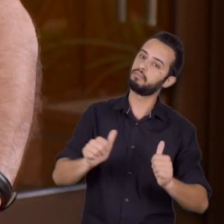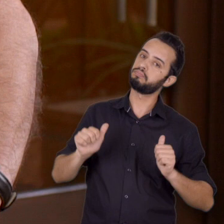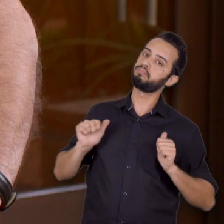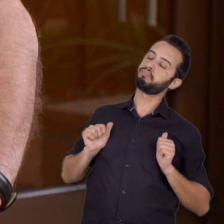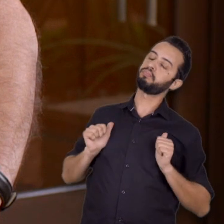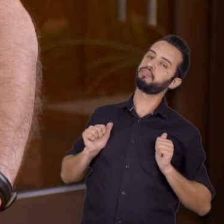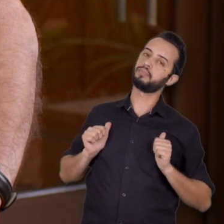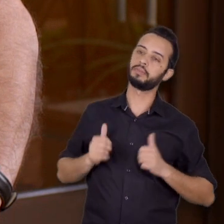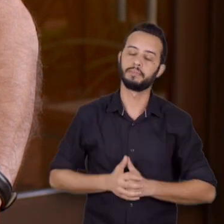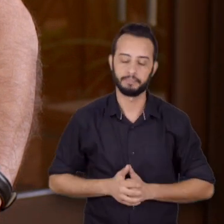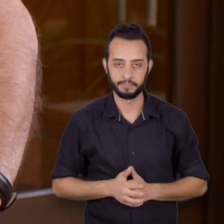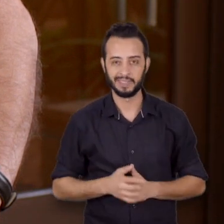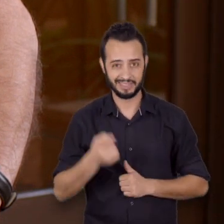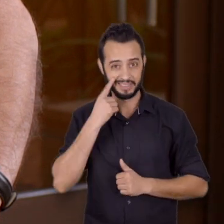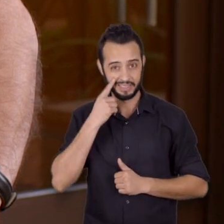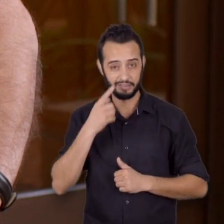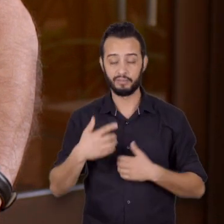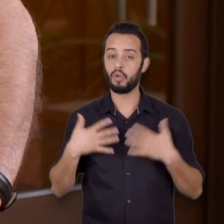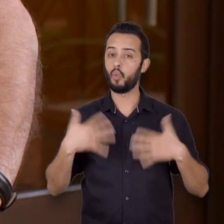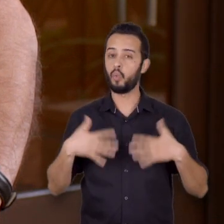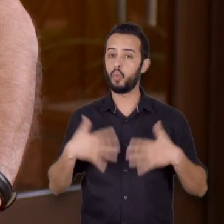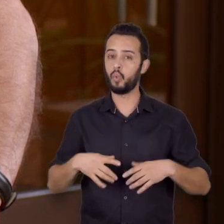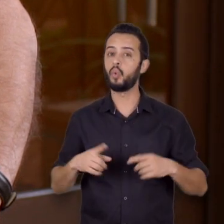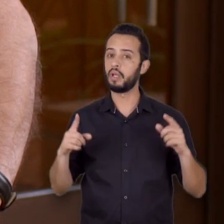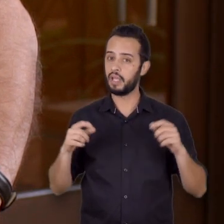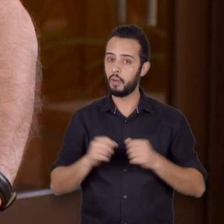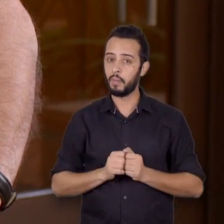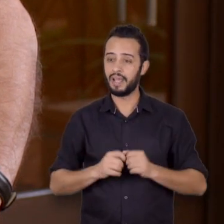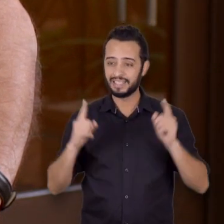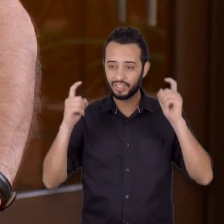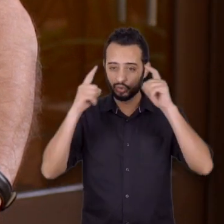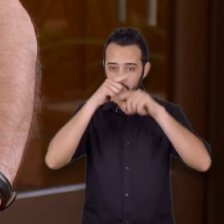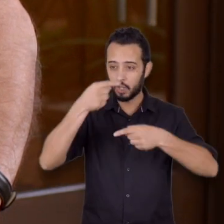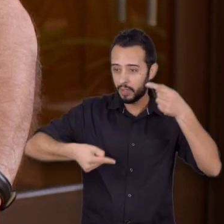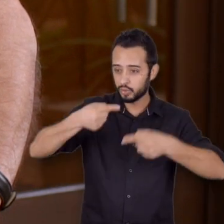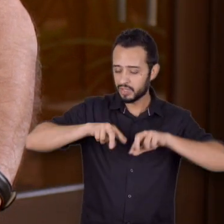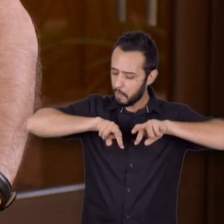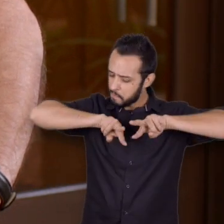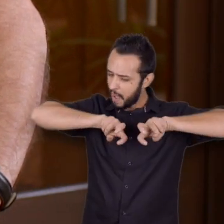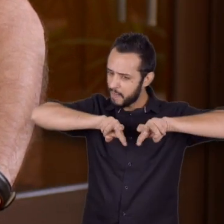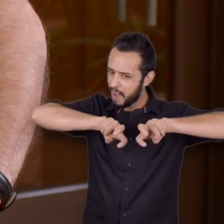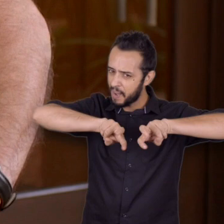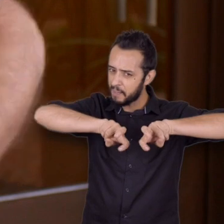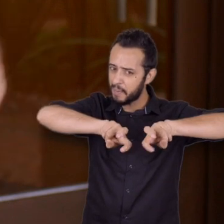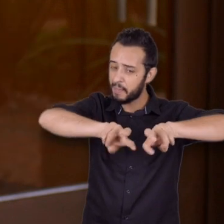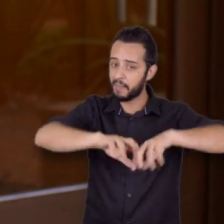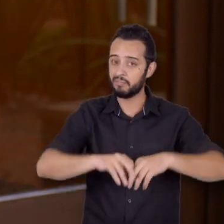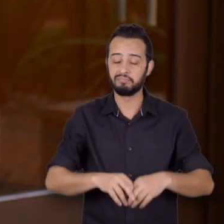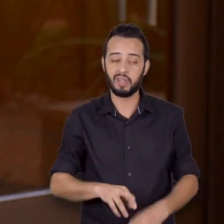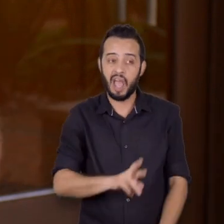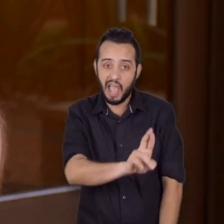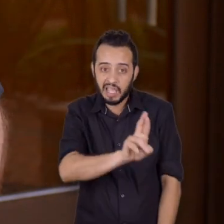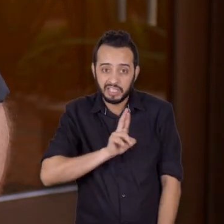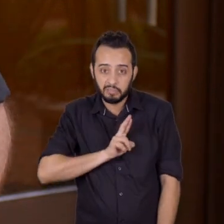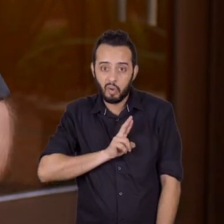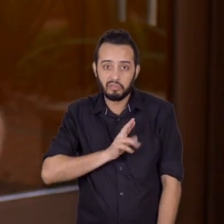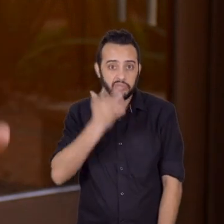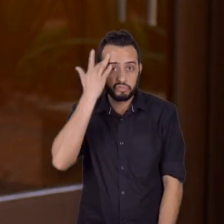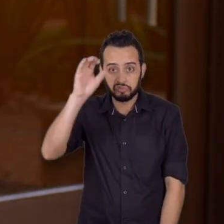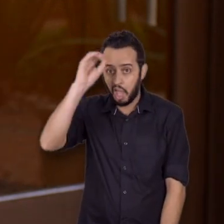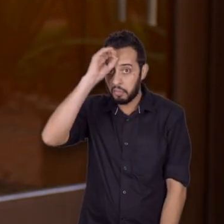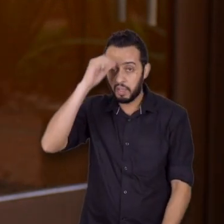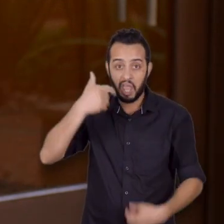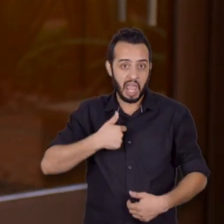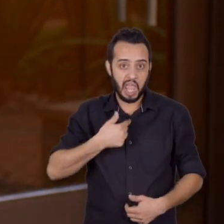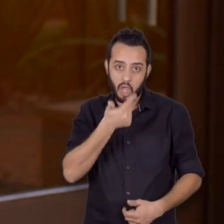dessa discussão, né? Então ninguém tem uma resposta. Alguém deve ter, dizer, eu não tenho uma